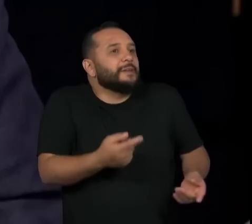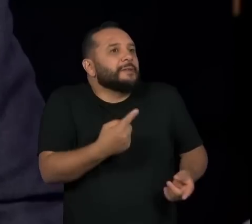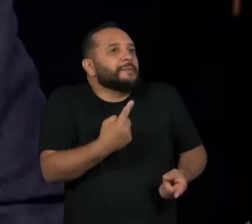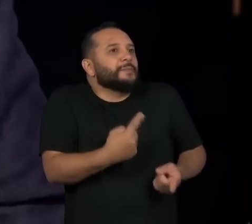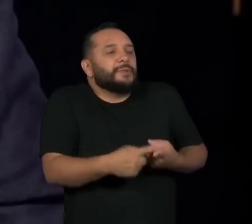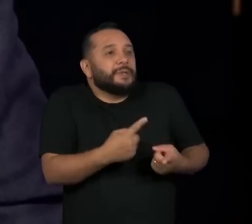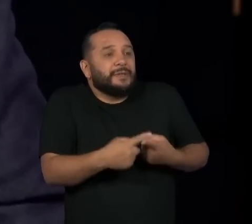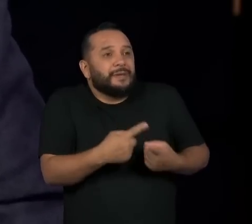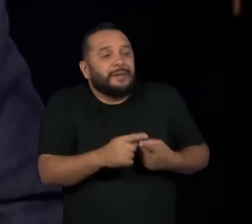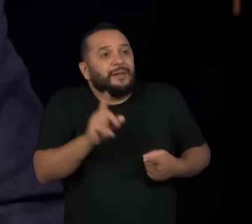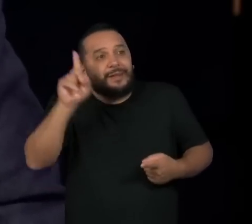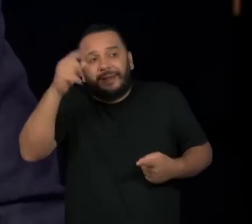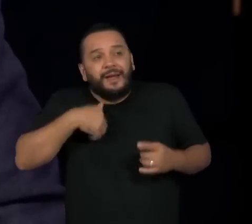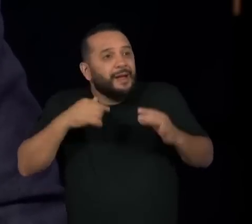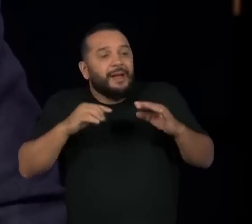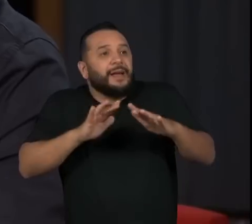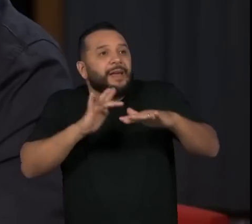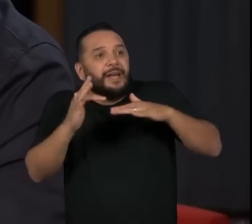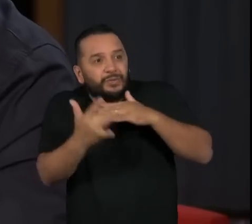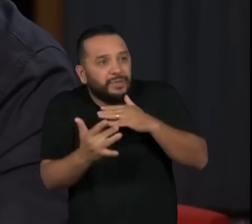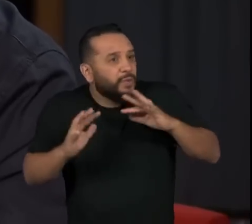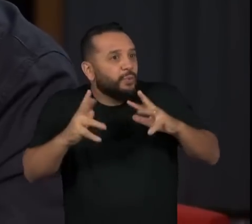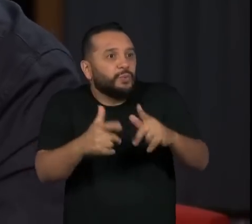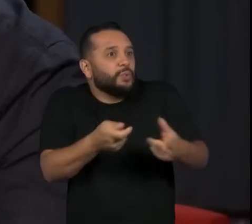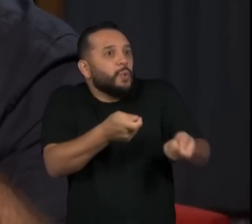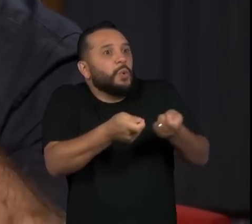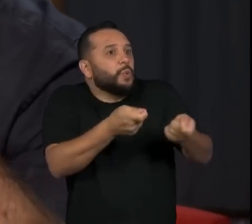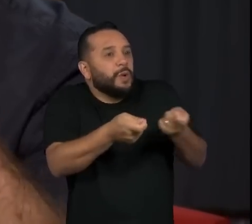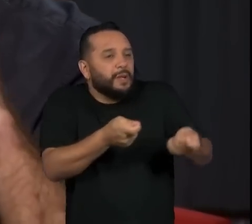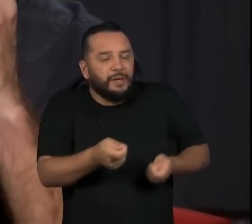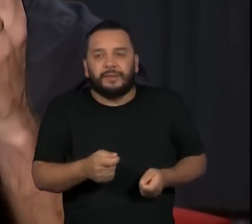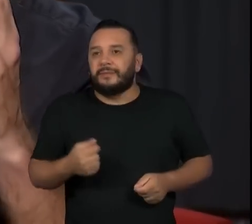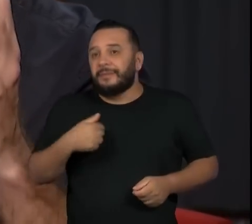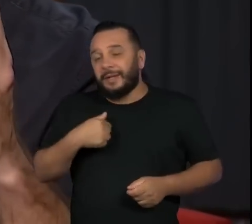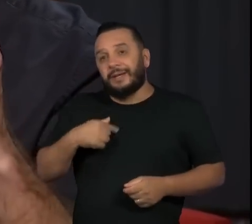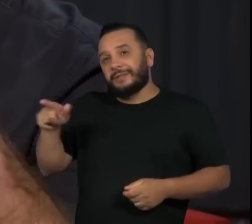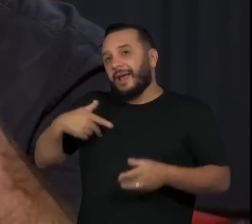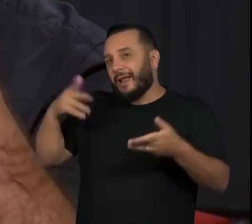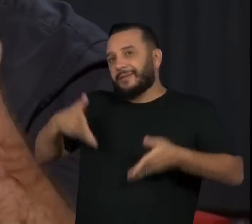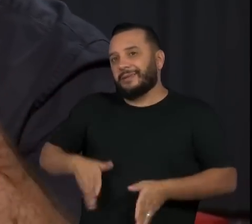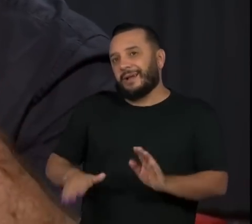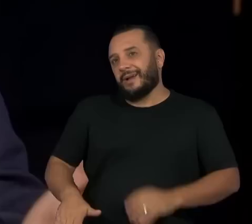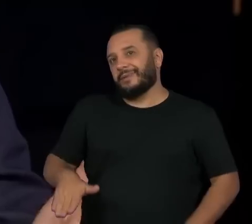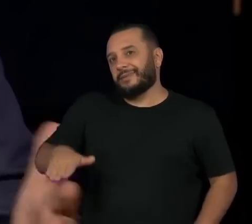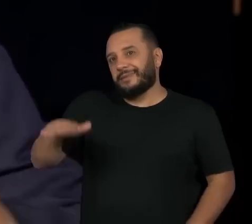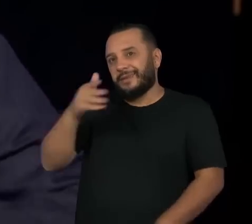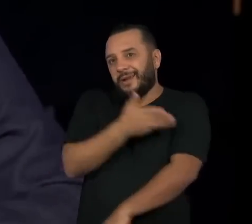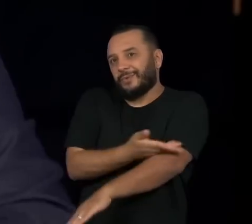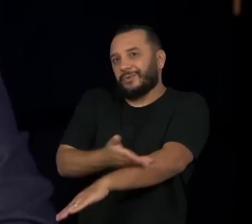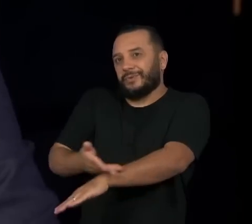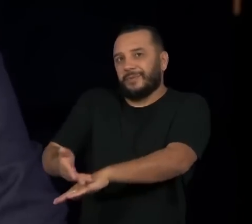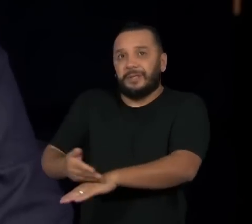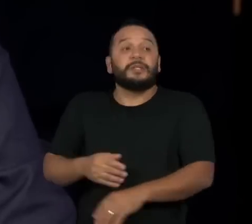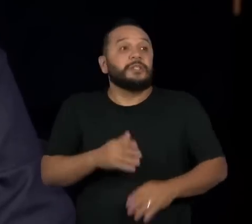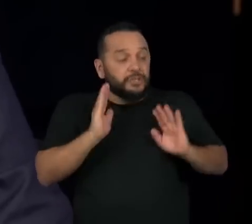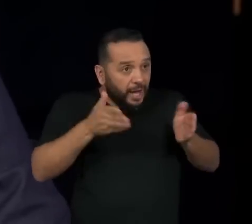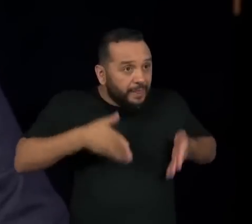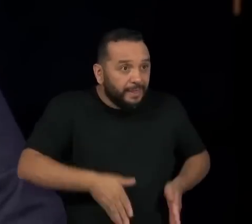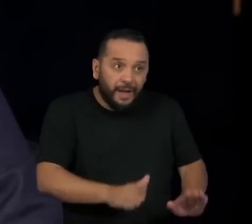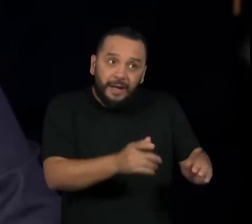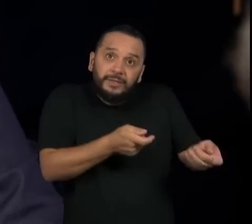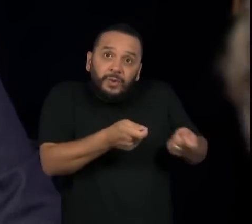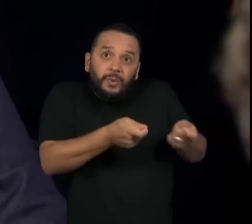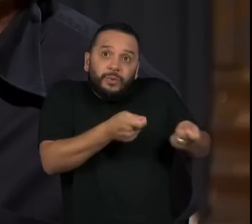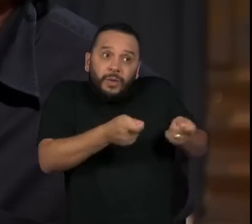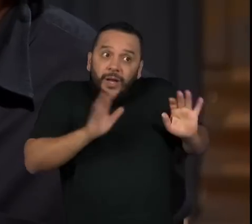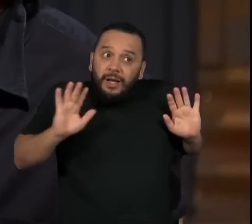são todos controlados. Mas aí que elas nascem com uma outra lógica. Elas já com- nascem controladas. Essa que é o